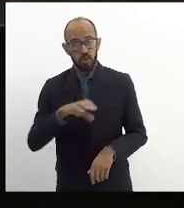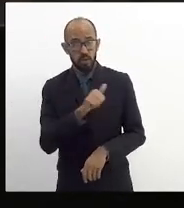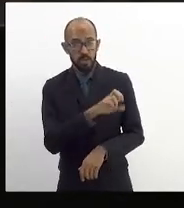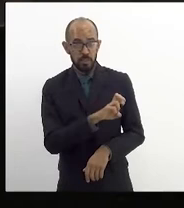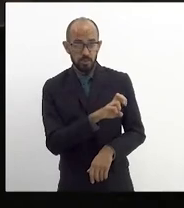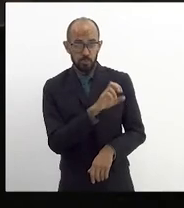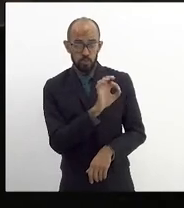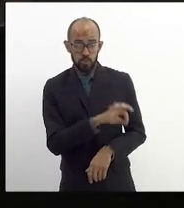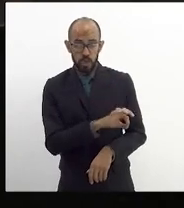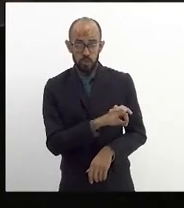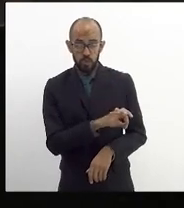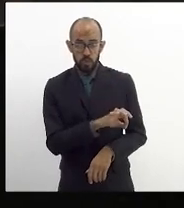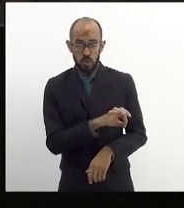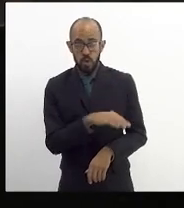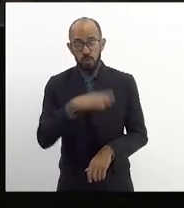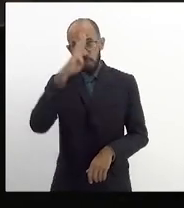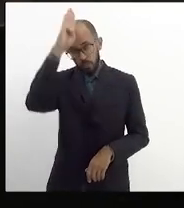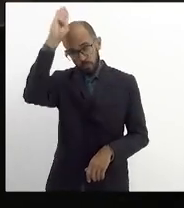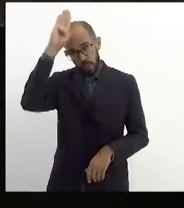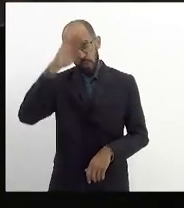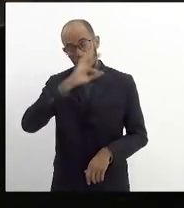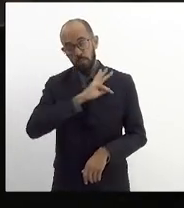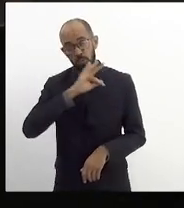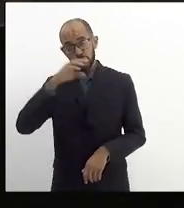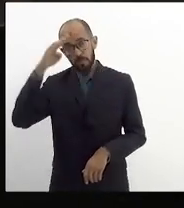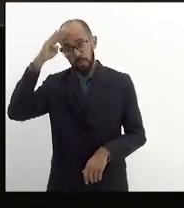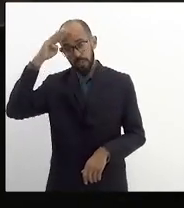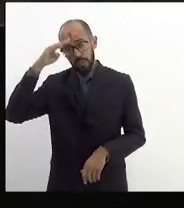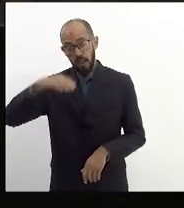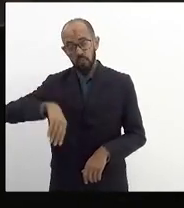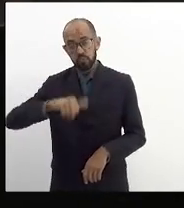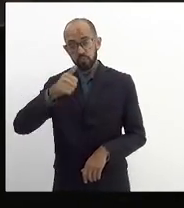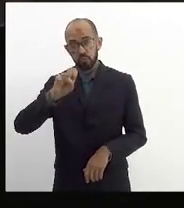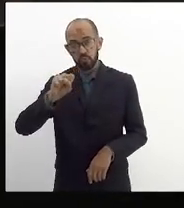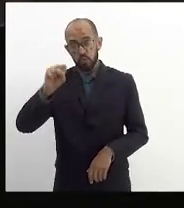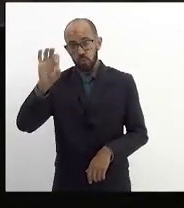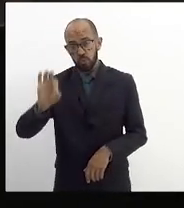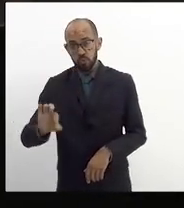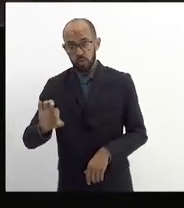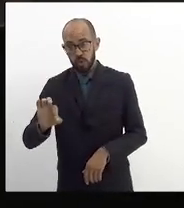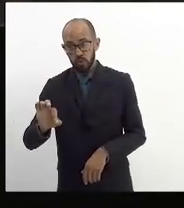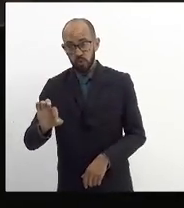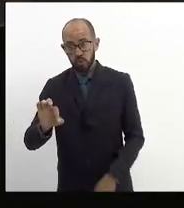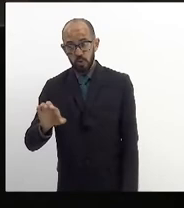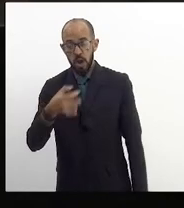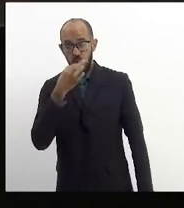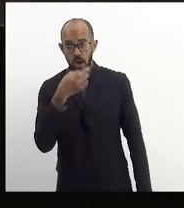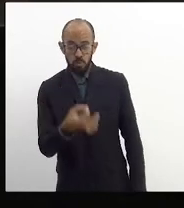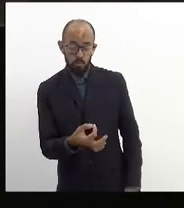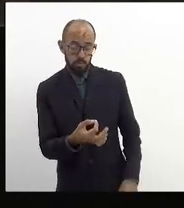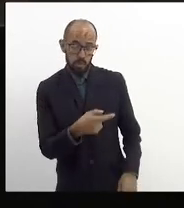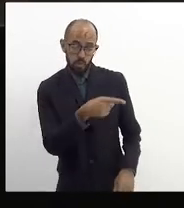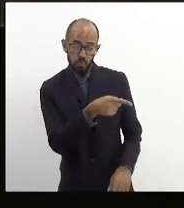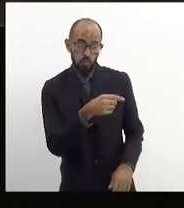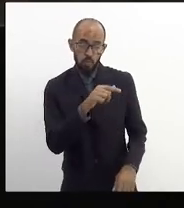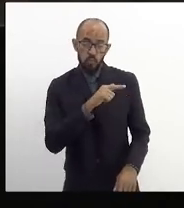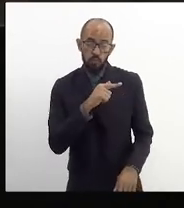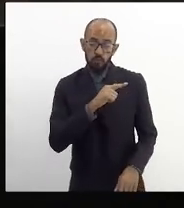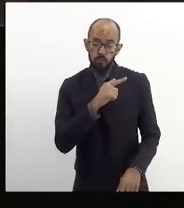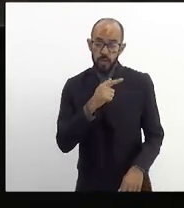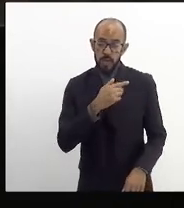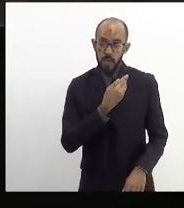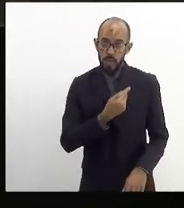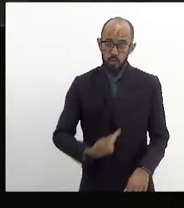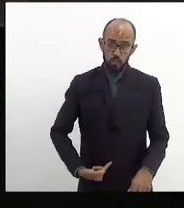o corpo de bombeiros EA Polícia Militar em torno de 18 por cento o argumento do governo aqui no caso da Polícia